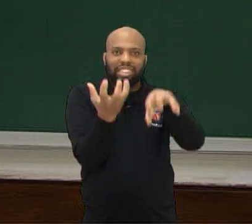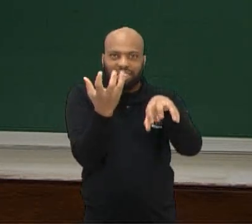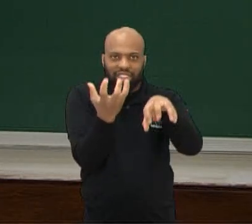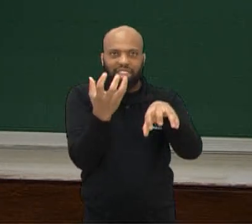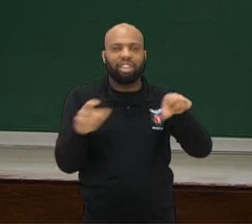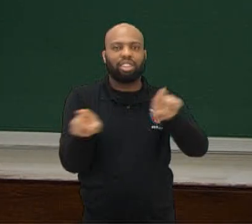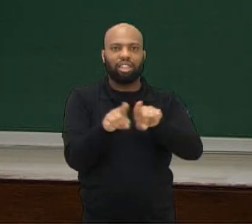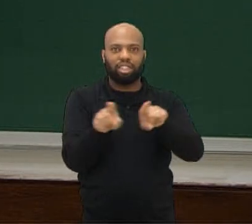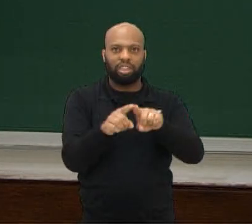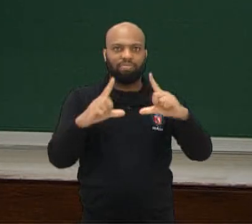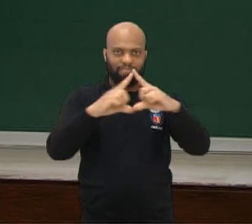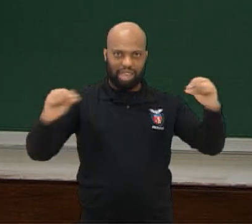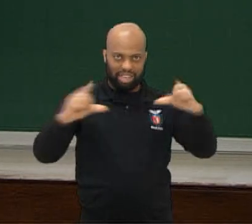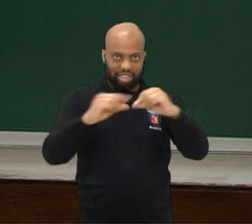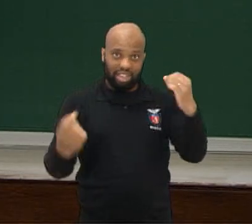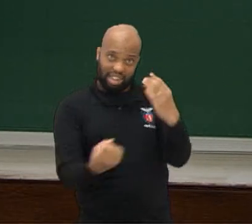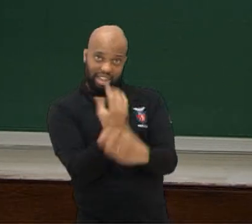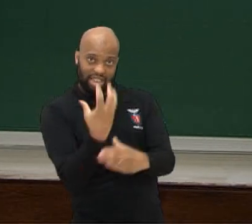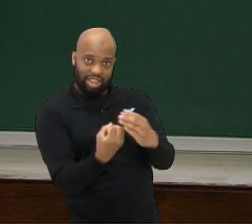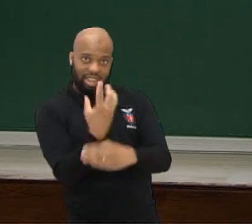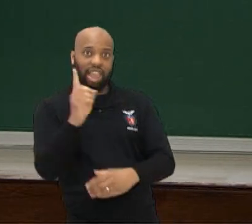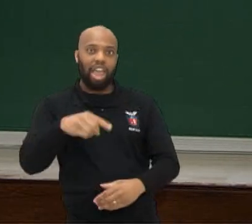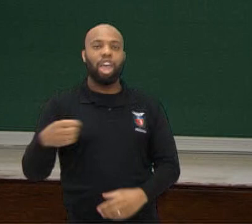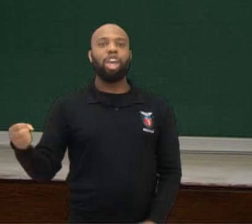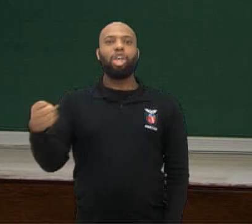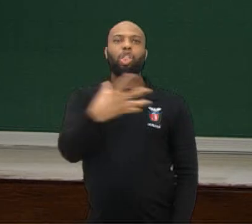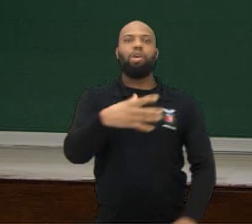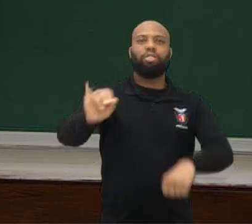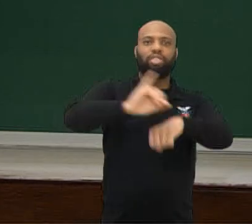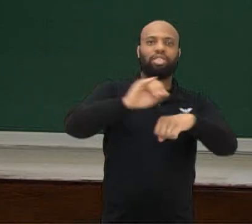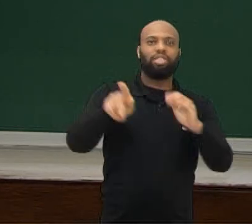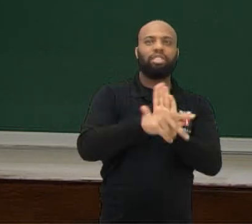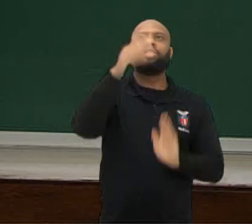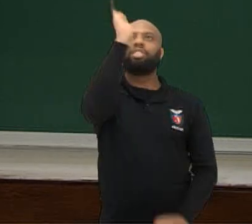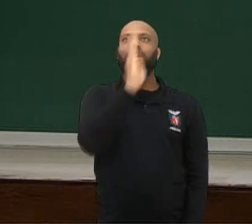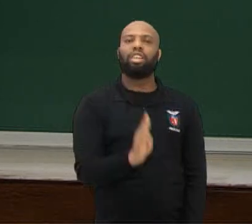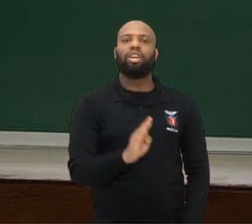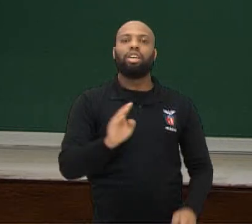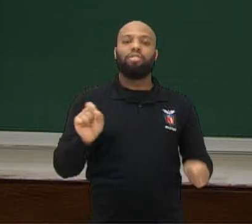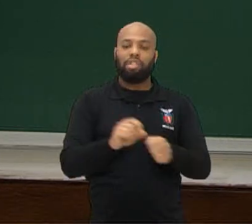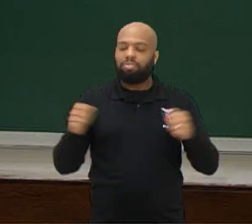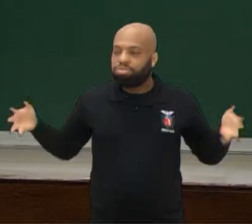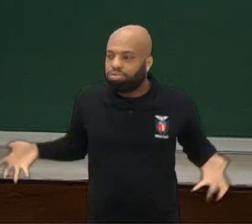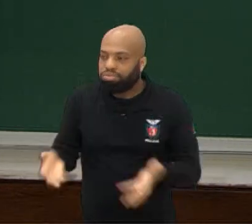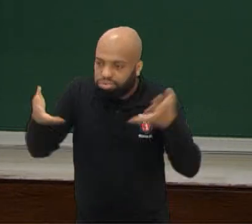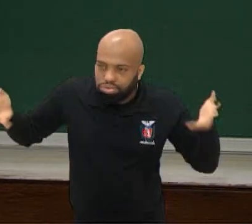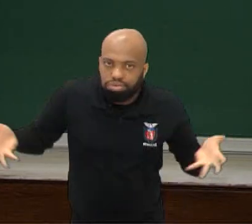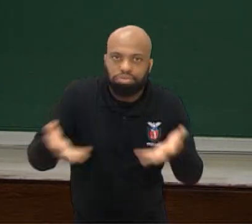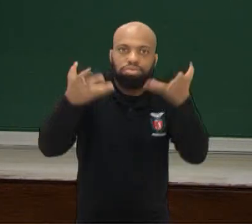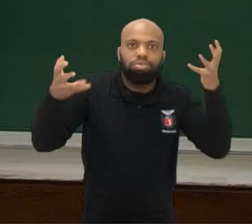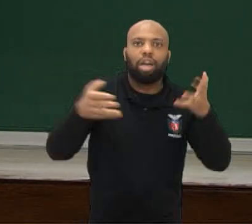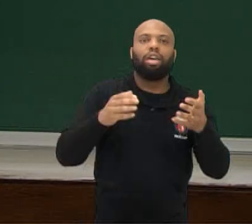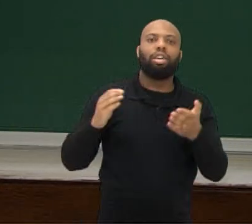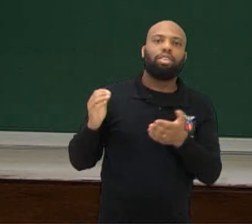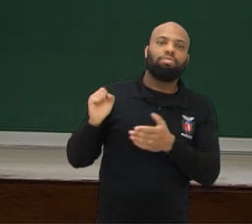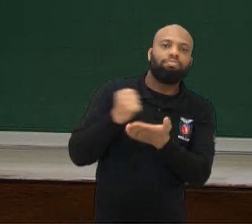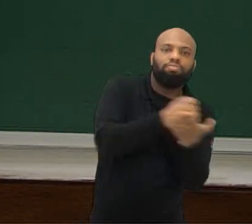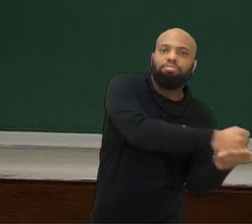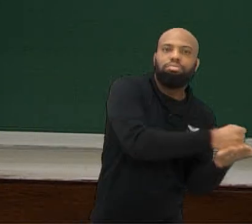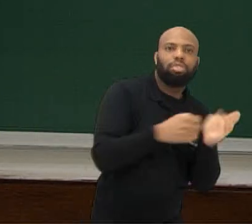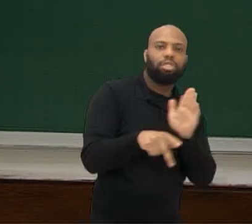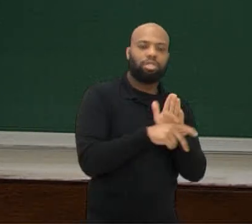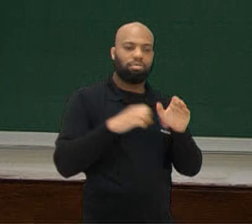também? Então, que faz com que as pessoas se desloquem para aquela região, para trabalhar, para ajudar na